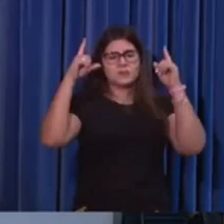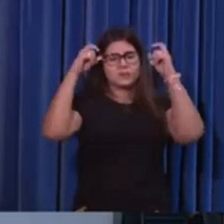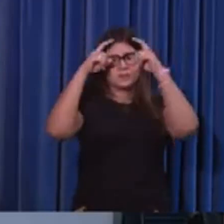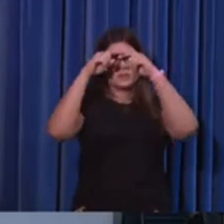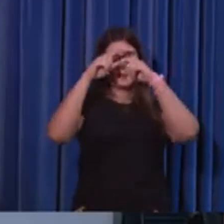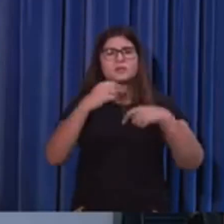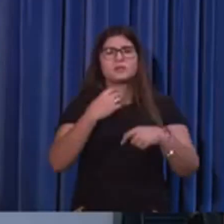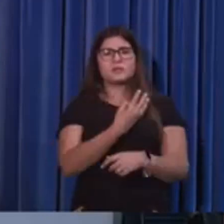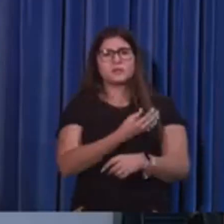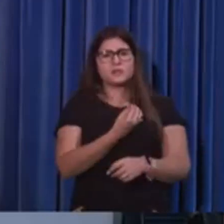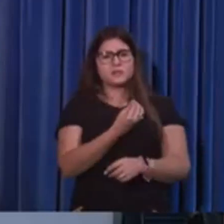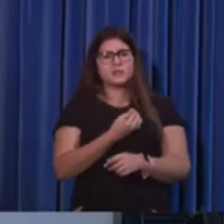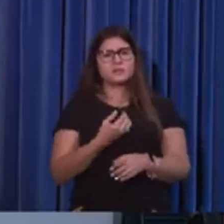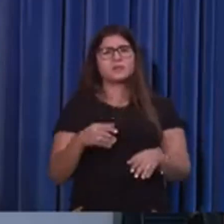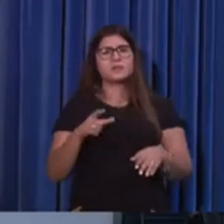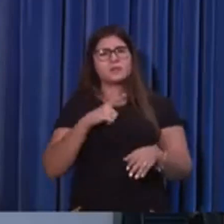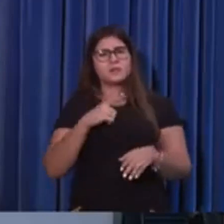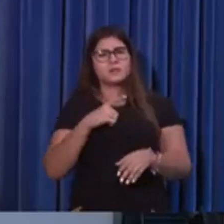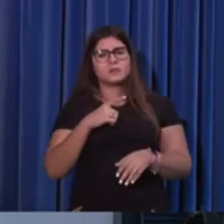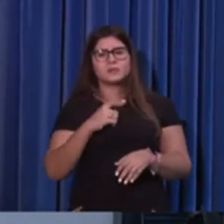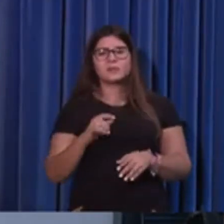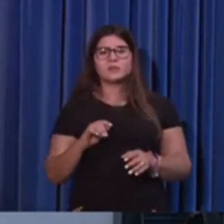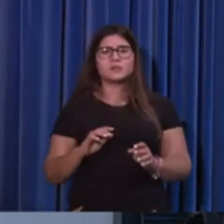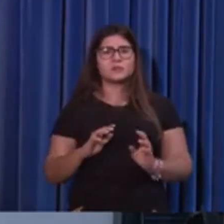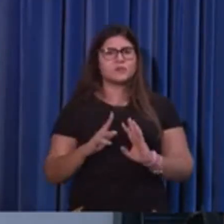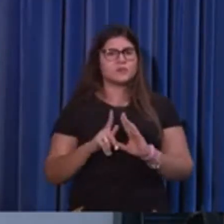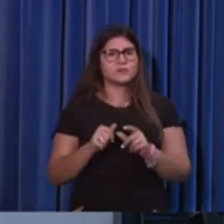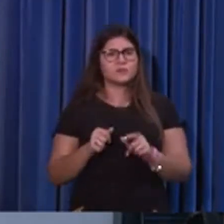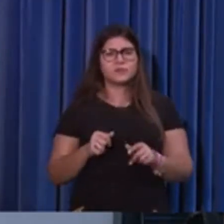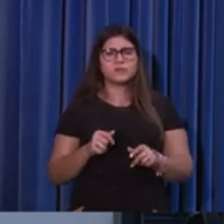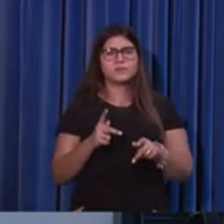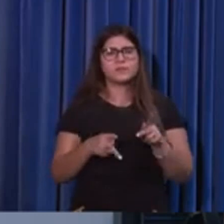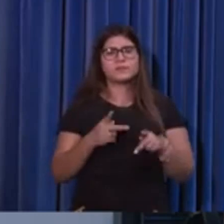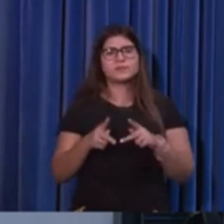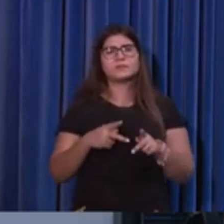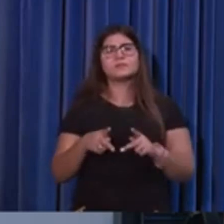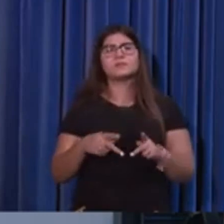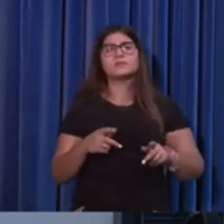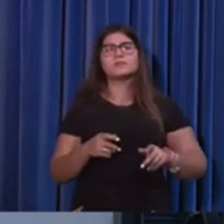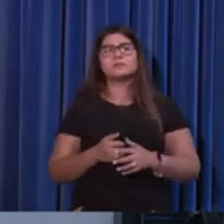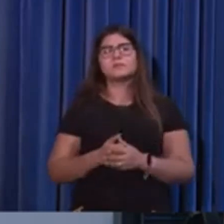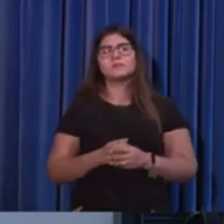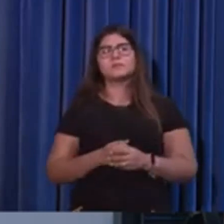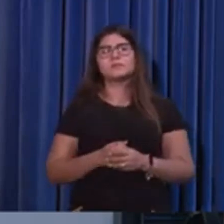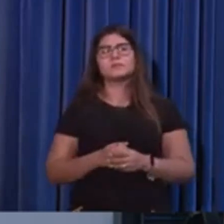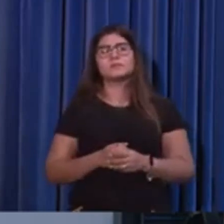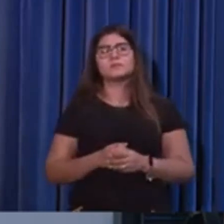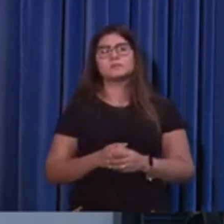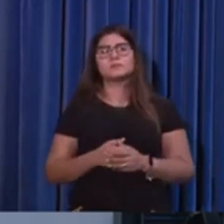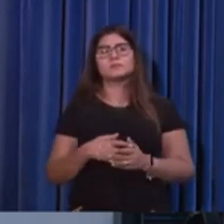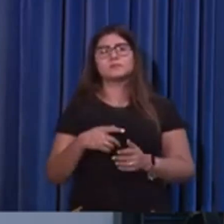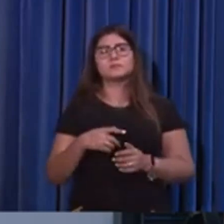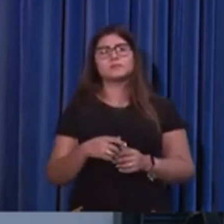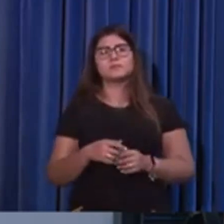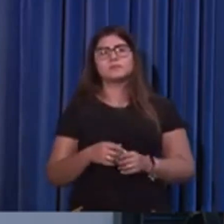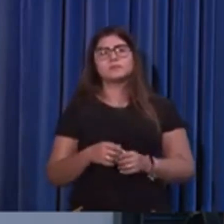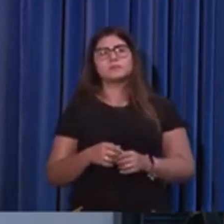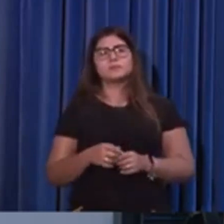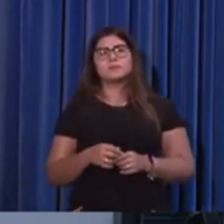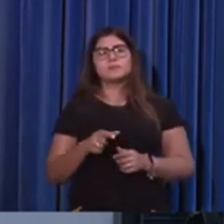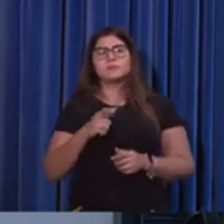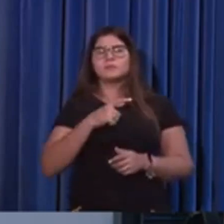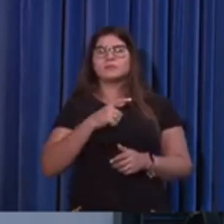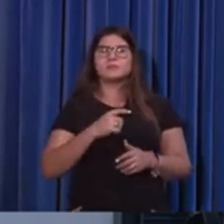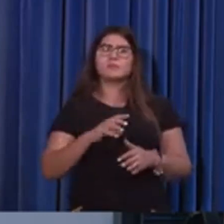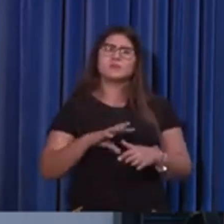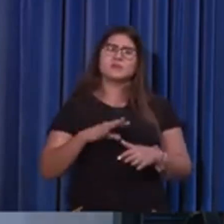do cristão forjado no cadinho de Deus pode até ser de entristecimento diante das